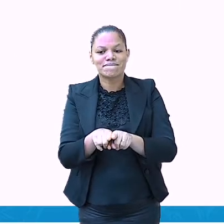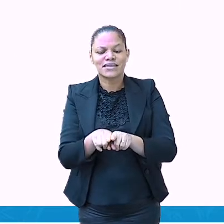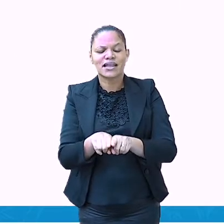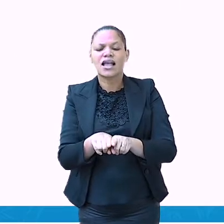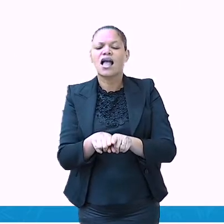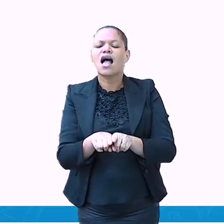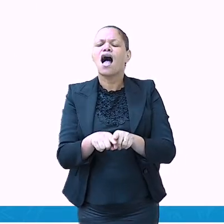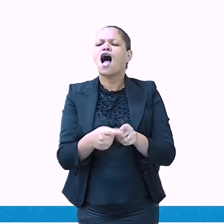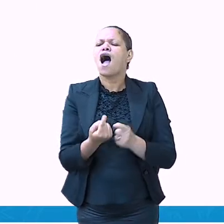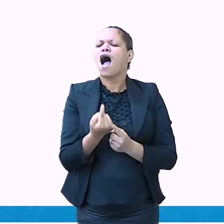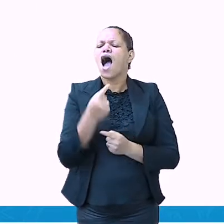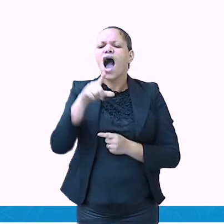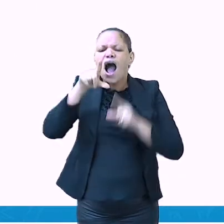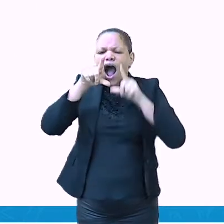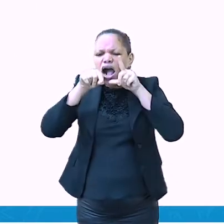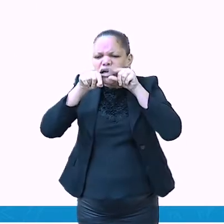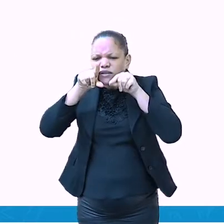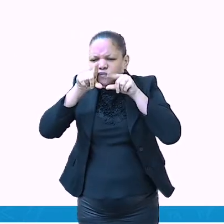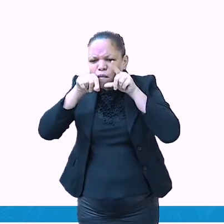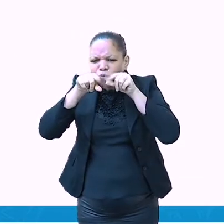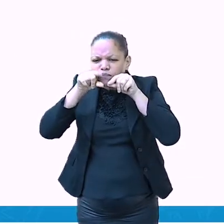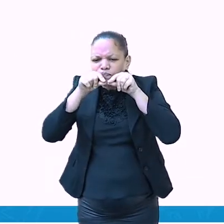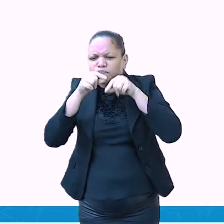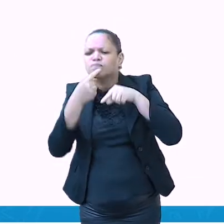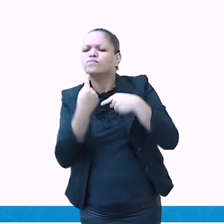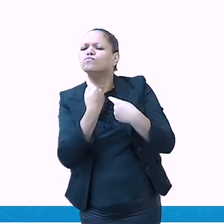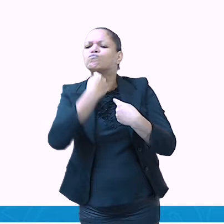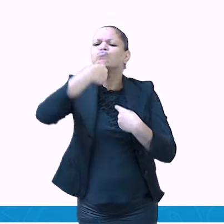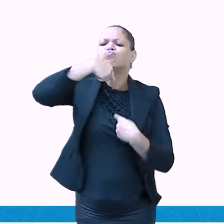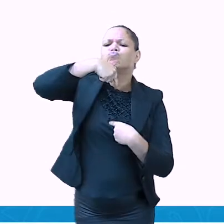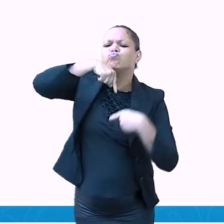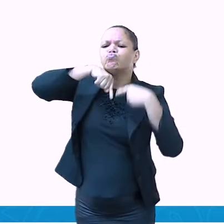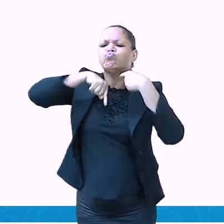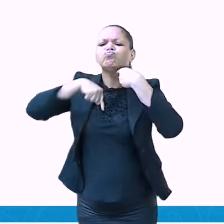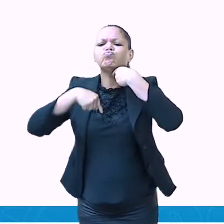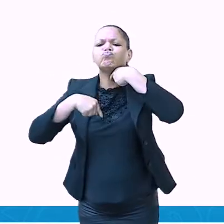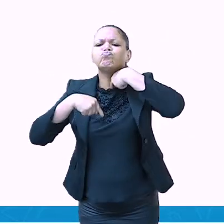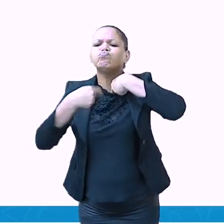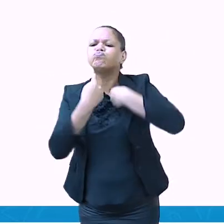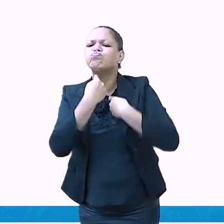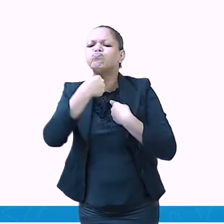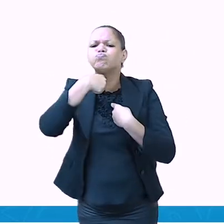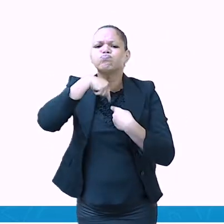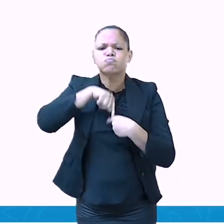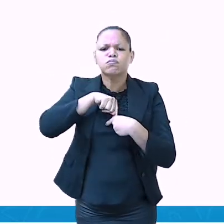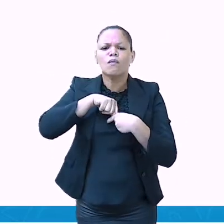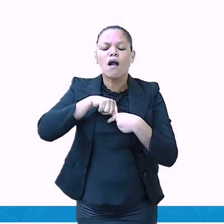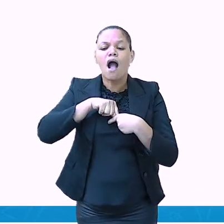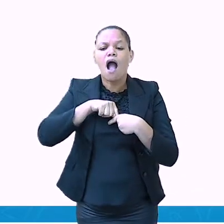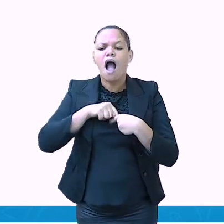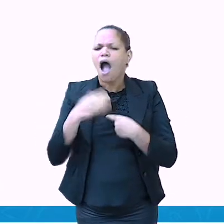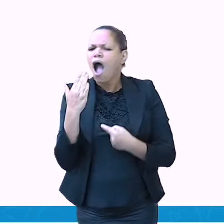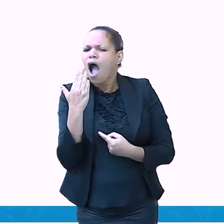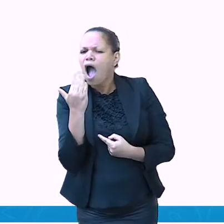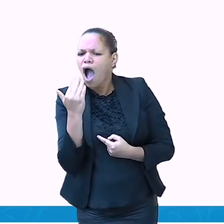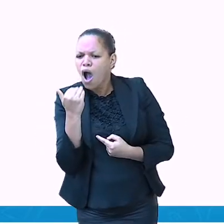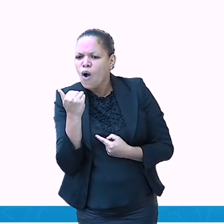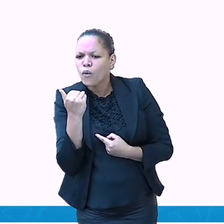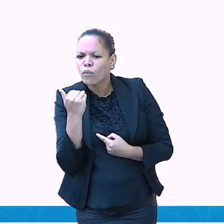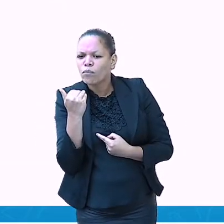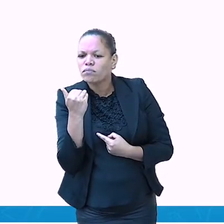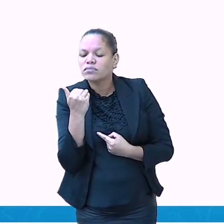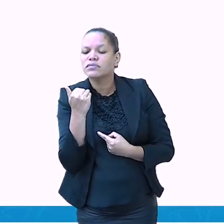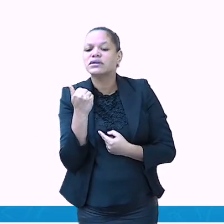alimentos, eles têm um local onde a comida ela fica sendo